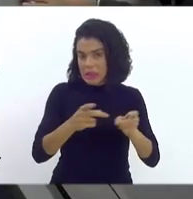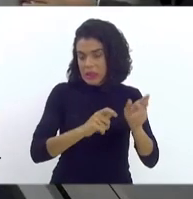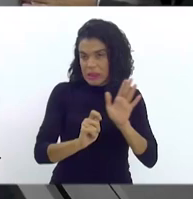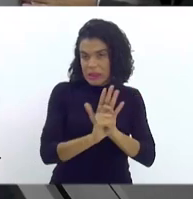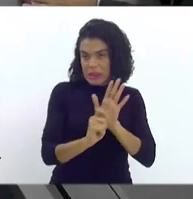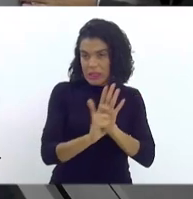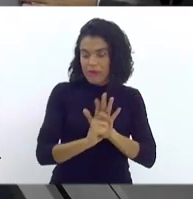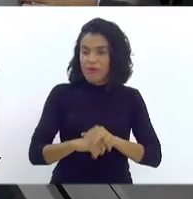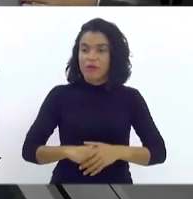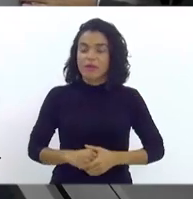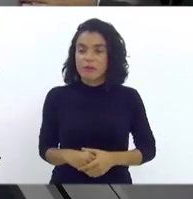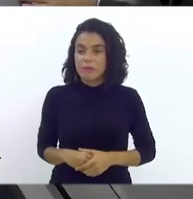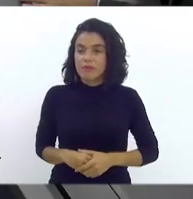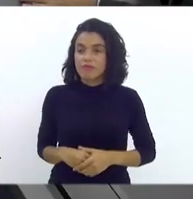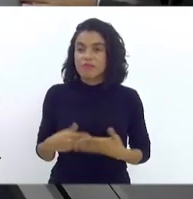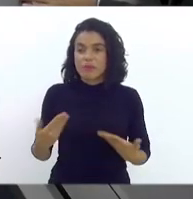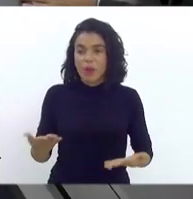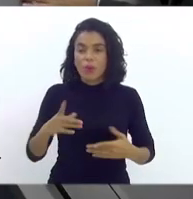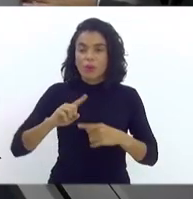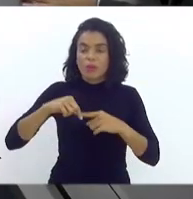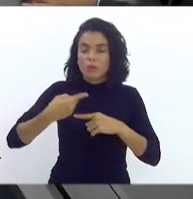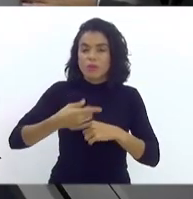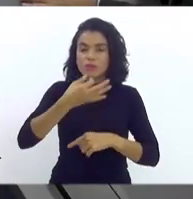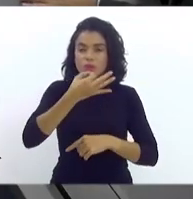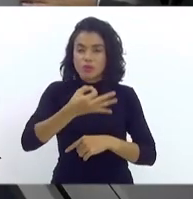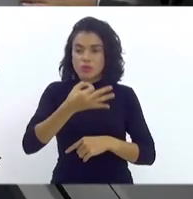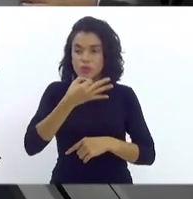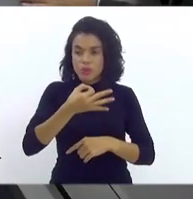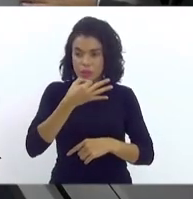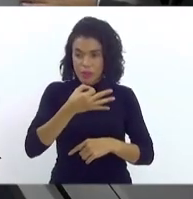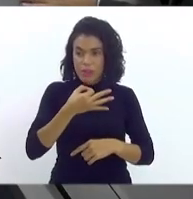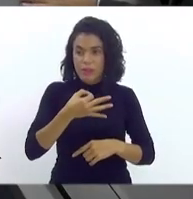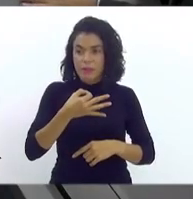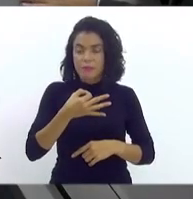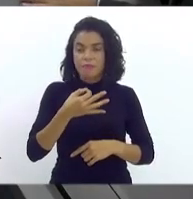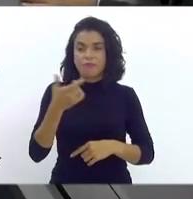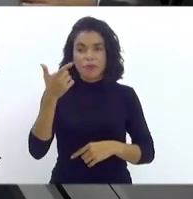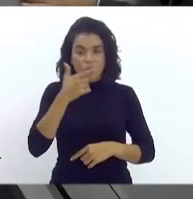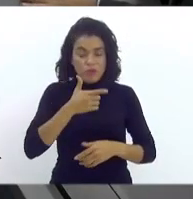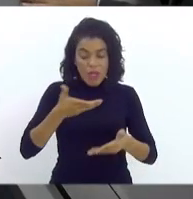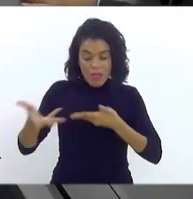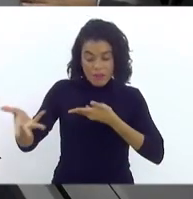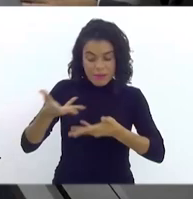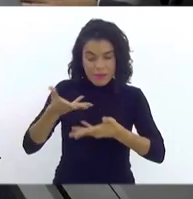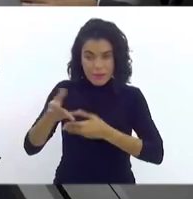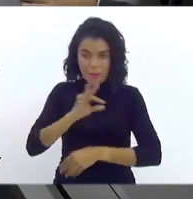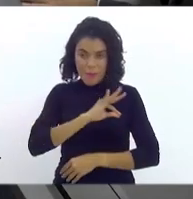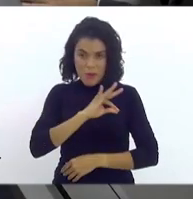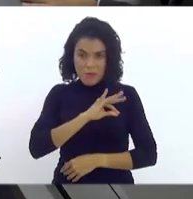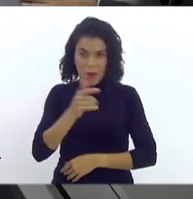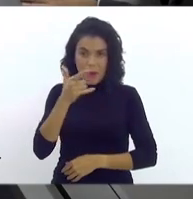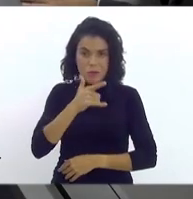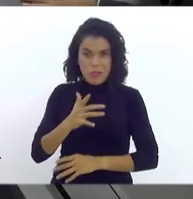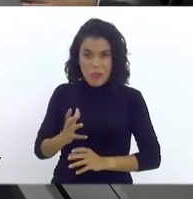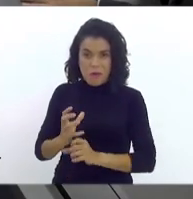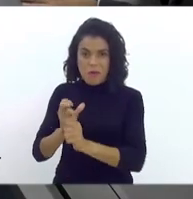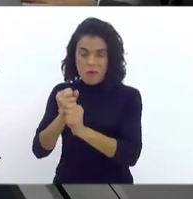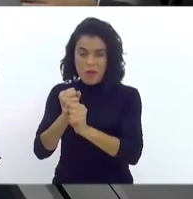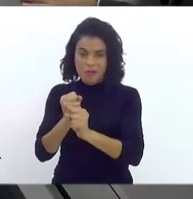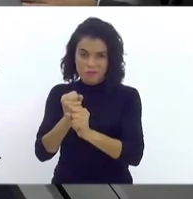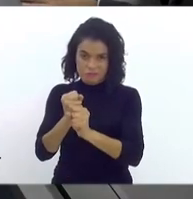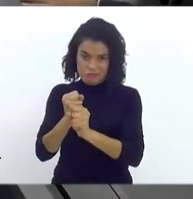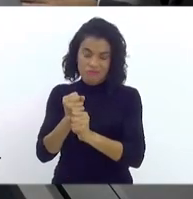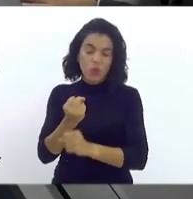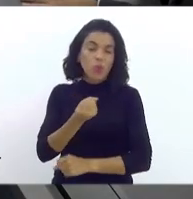É importante depois, aí eu vou sugerir aqui o relator, porque a gente tenha essa interação com a polícia para ter esses números, né, de que percentual do